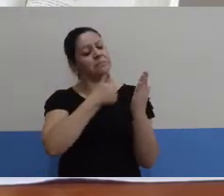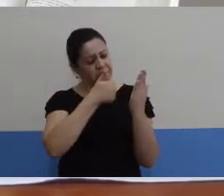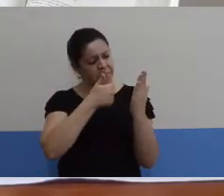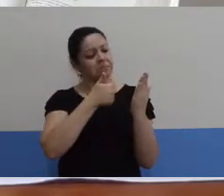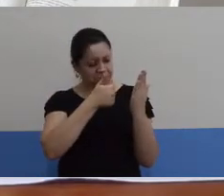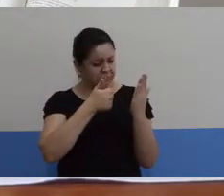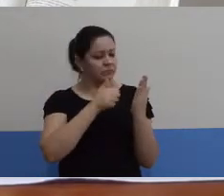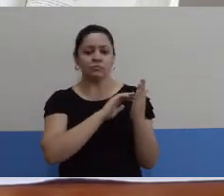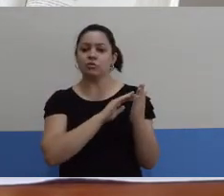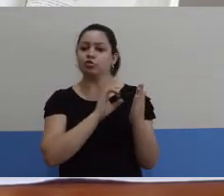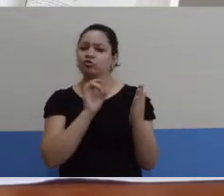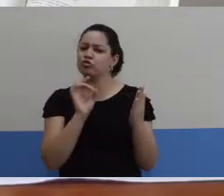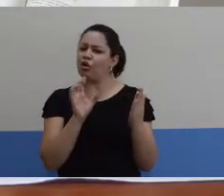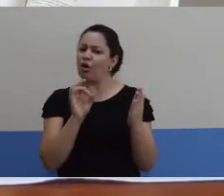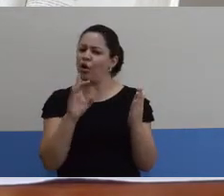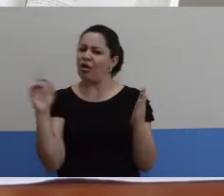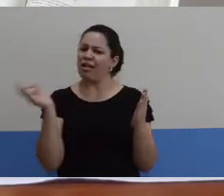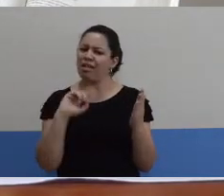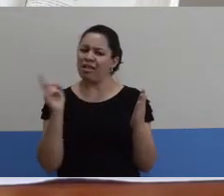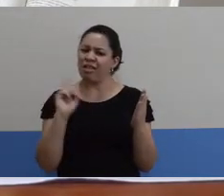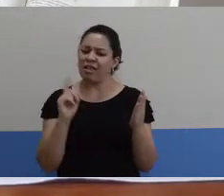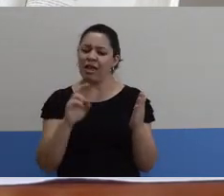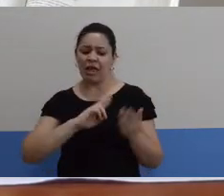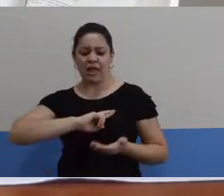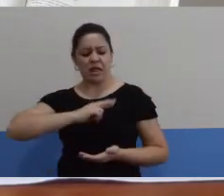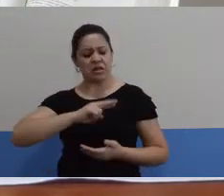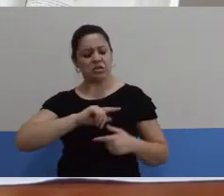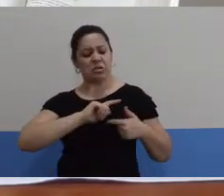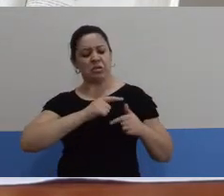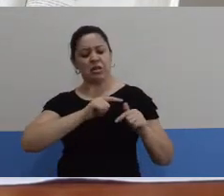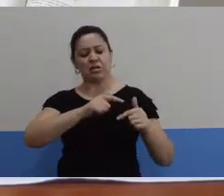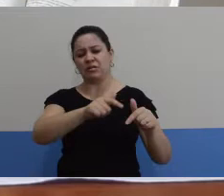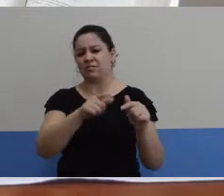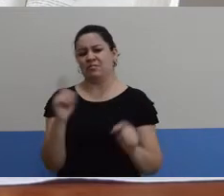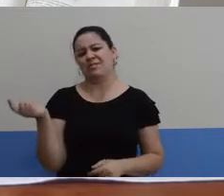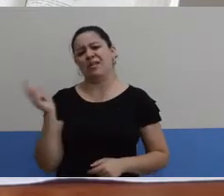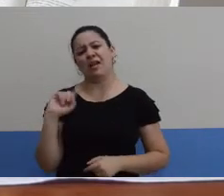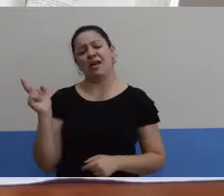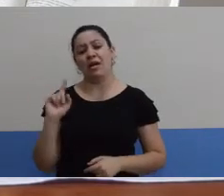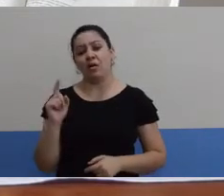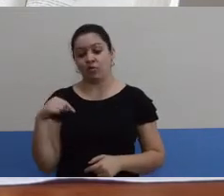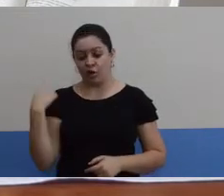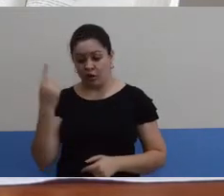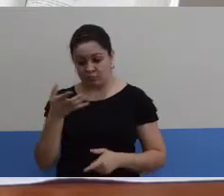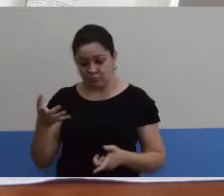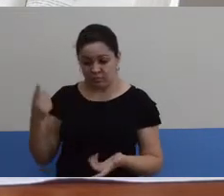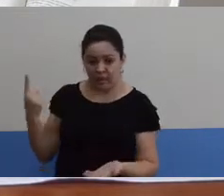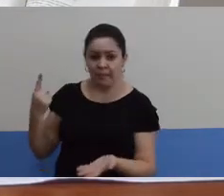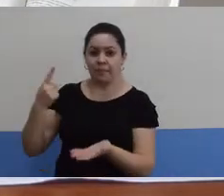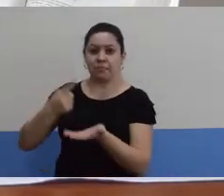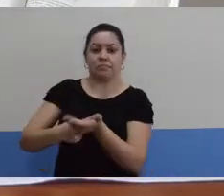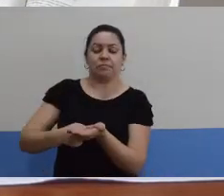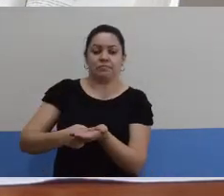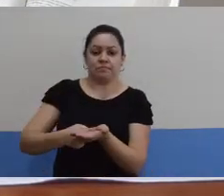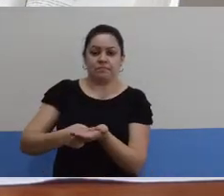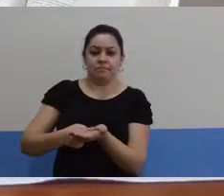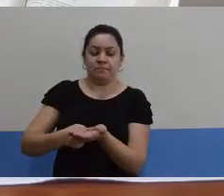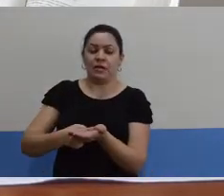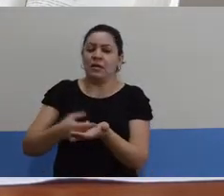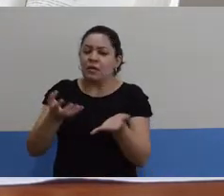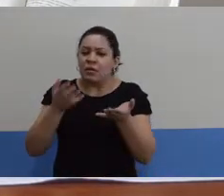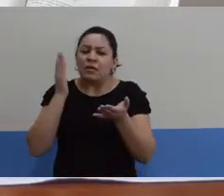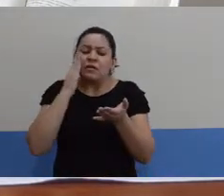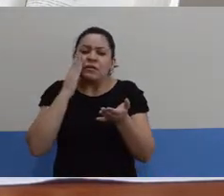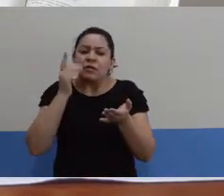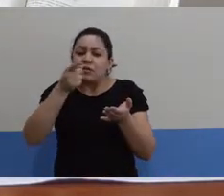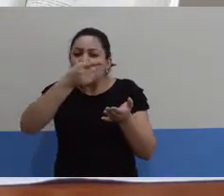religião apenas de tradição. Nós queremos compromisso. Eu quero saber o que está